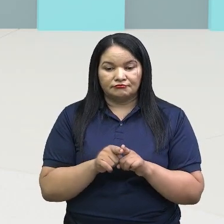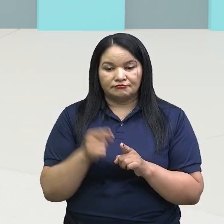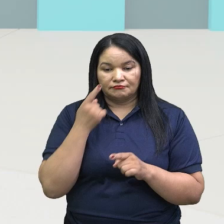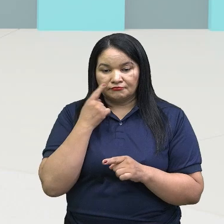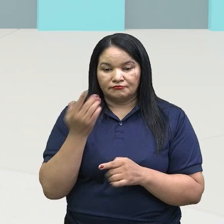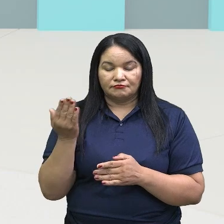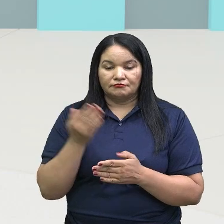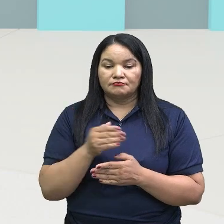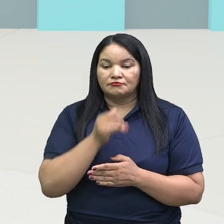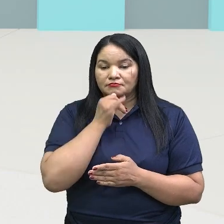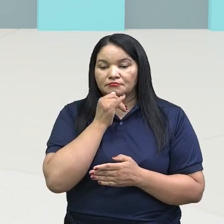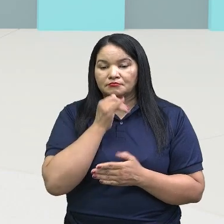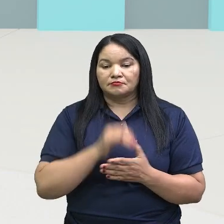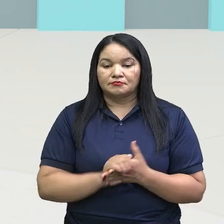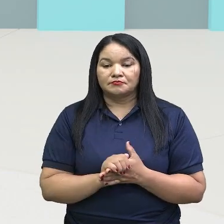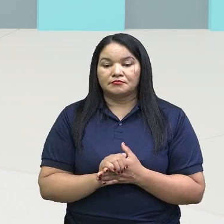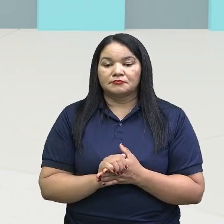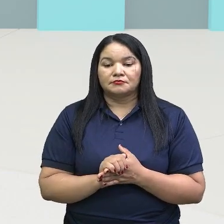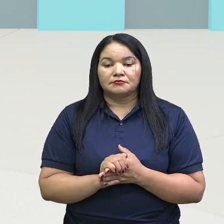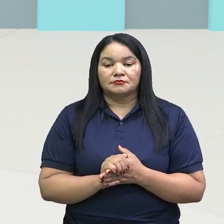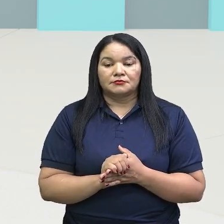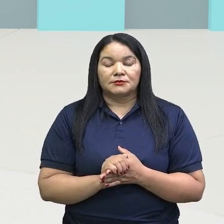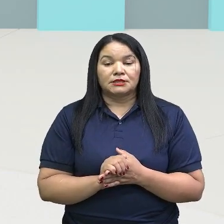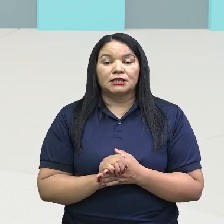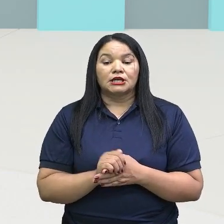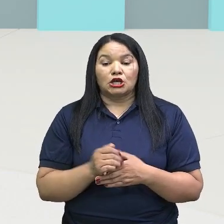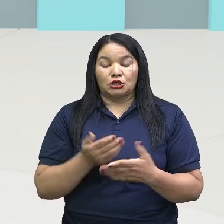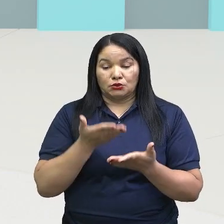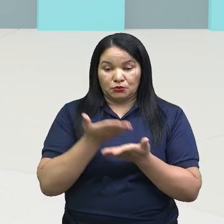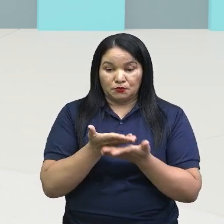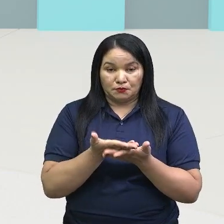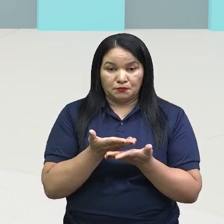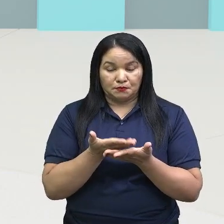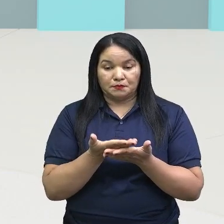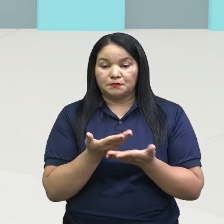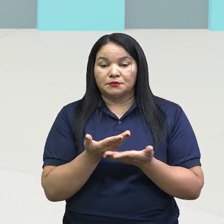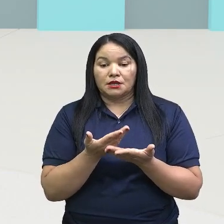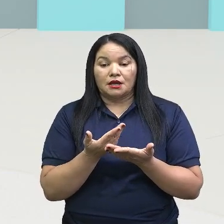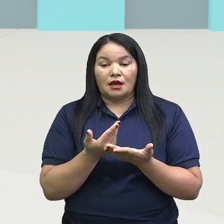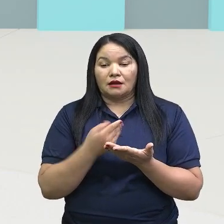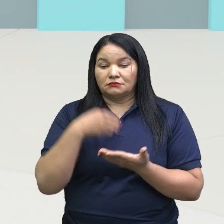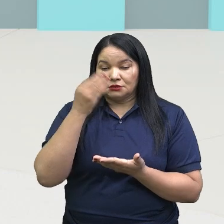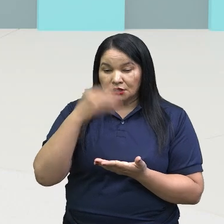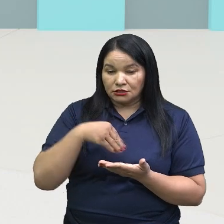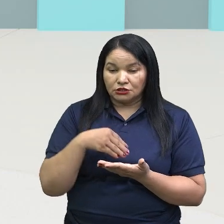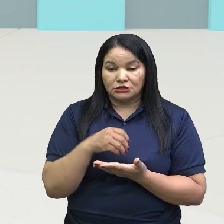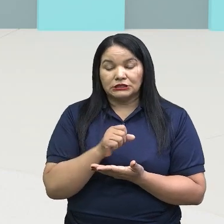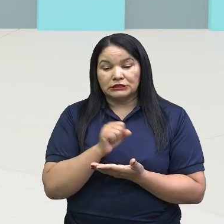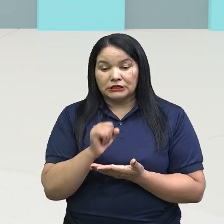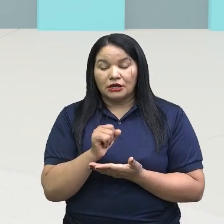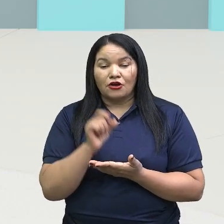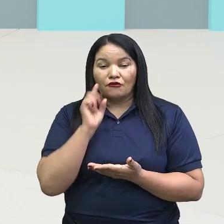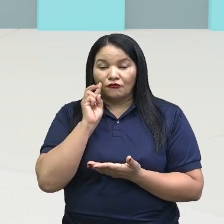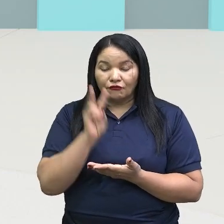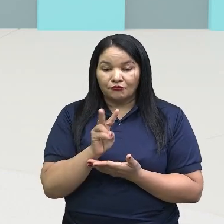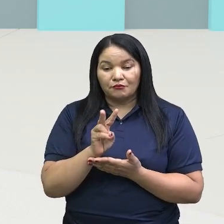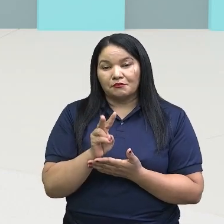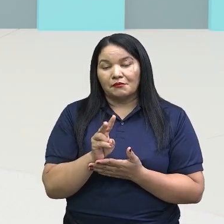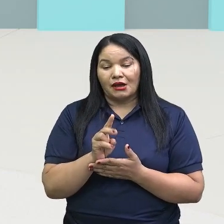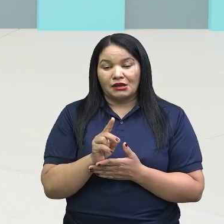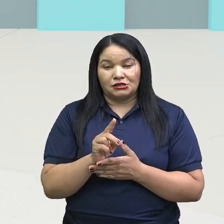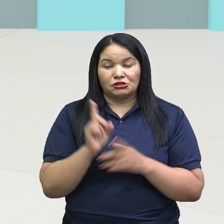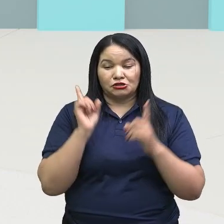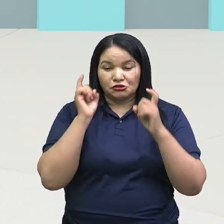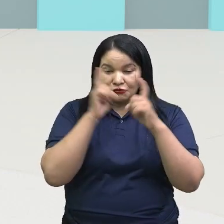exemplo? Muitos estudantes desistem assim que notam as primeiras dificuldades.